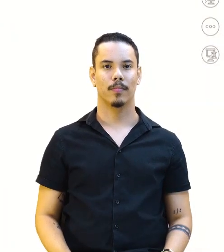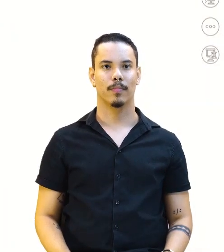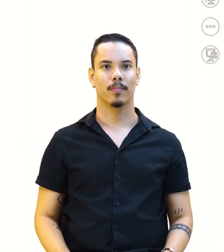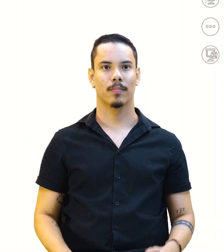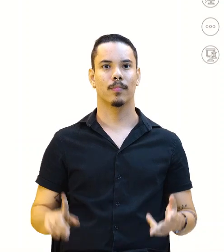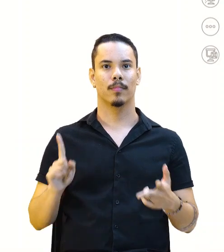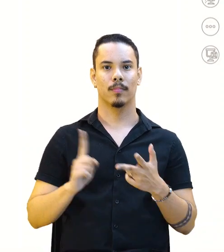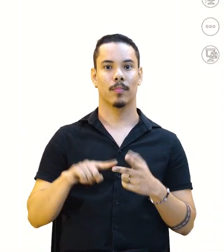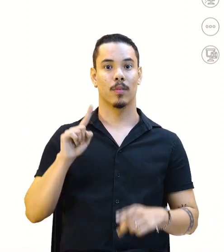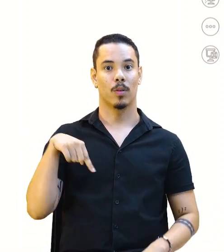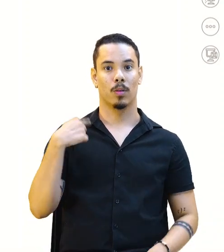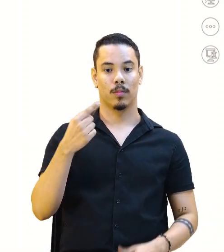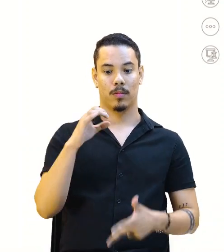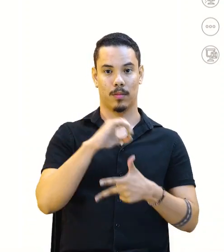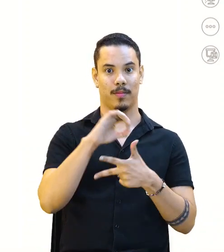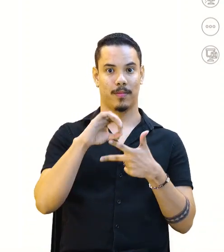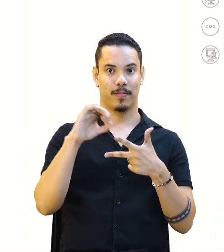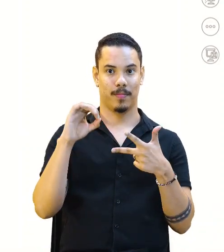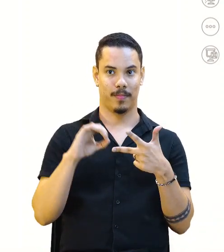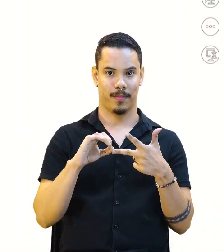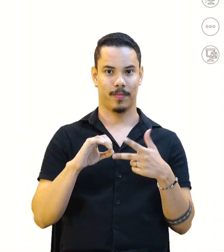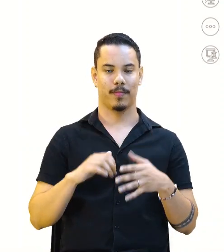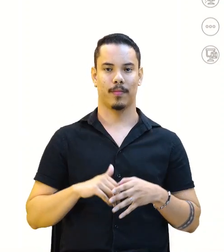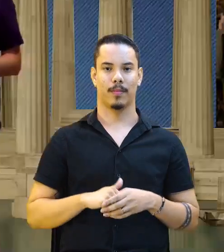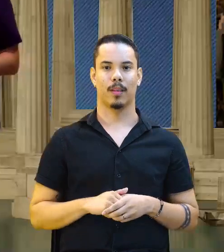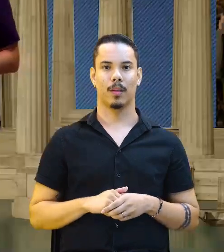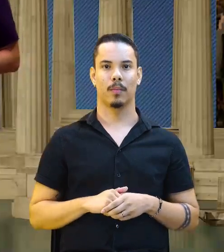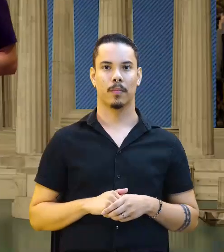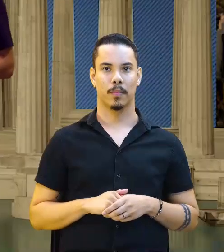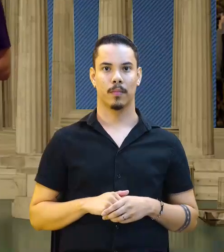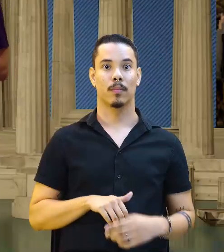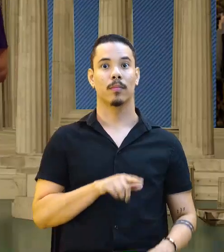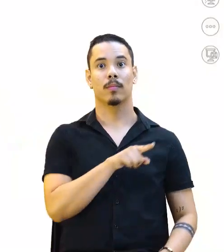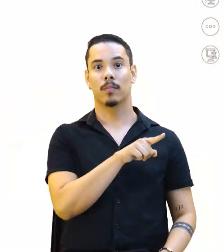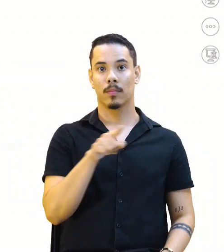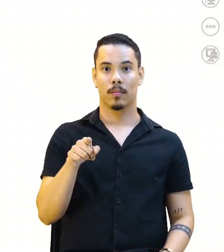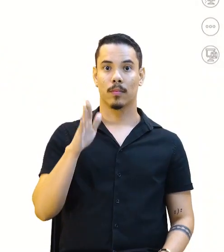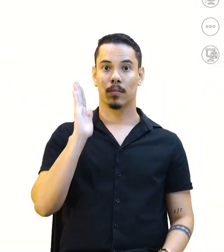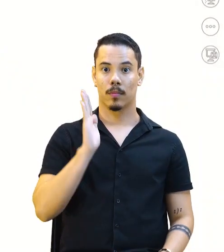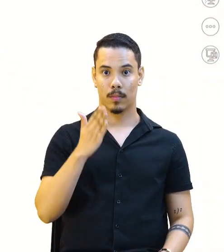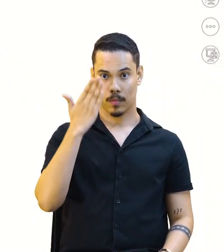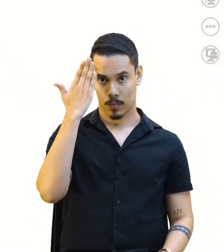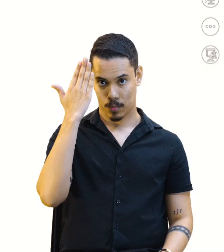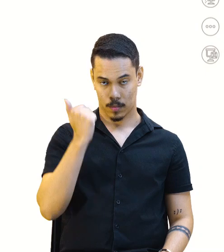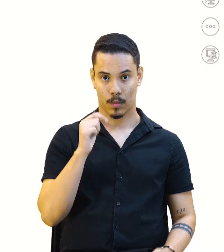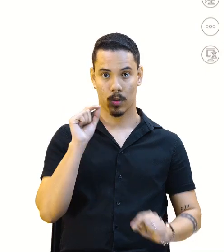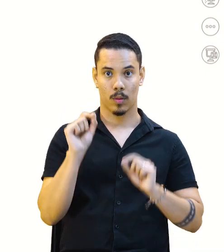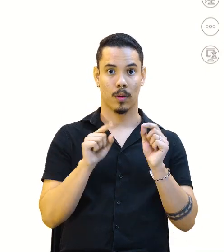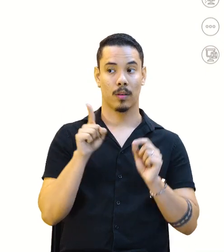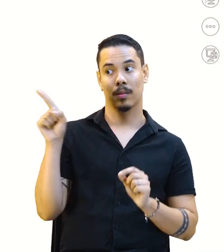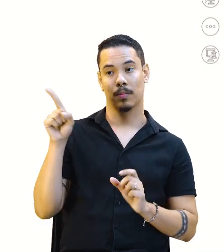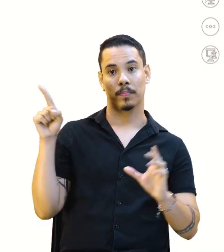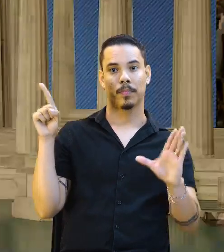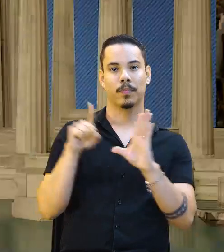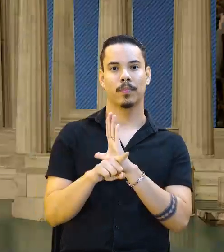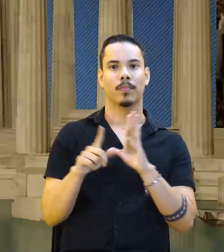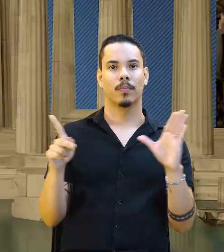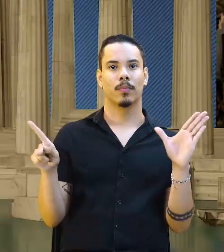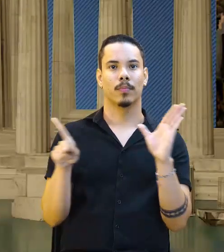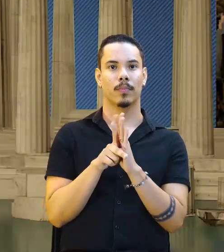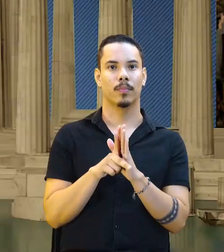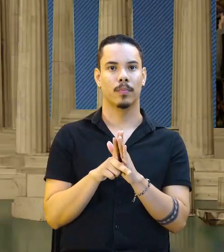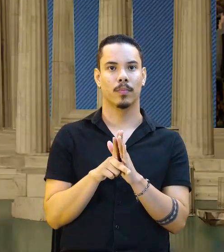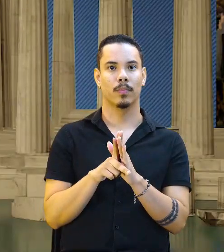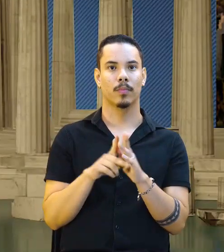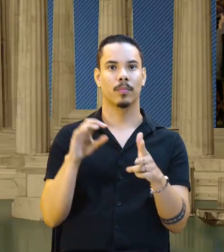gente. Olha lá, gente. Como vocês já sabem... Essa questãozinha aí... Vamos lá, não se liga no Enem, olha ela